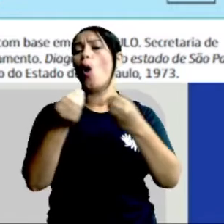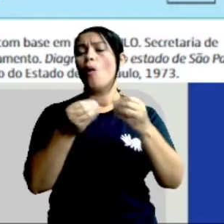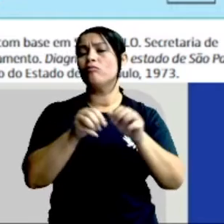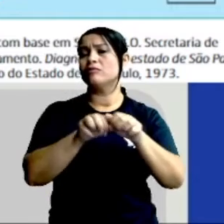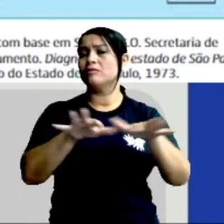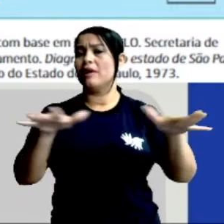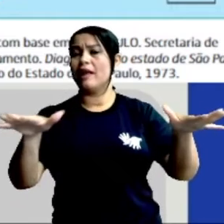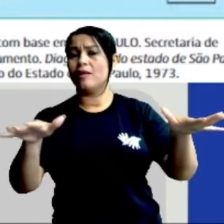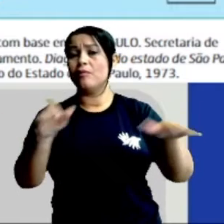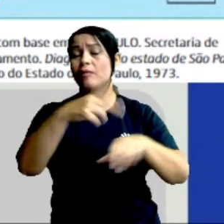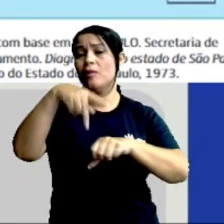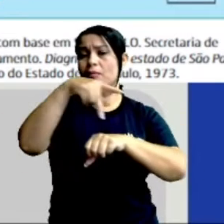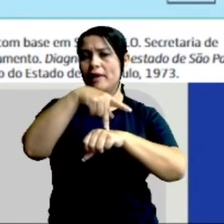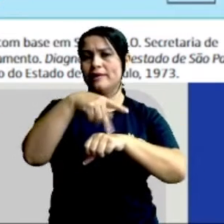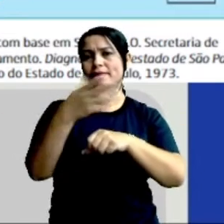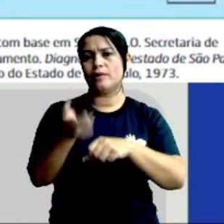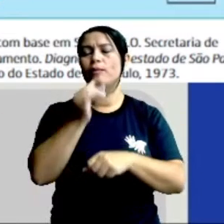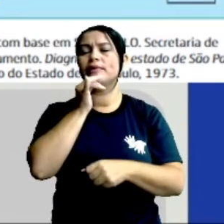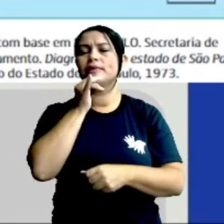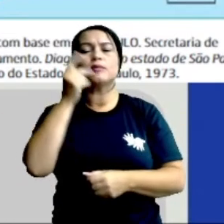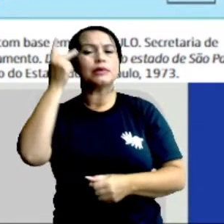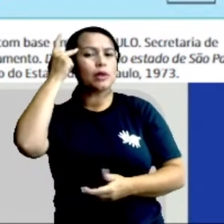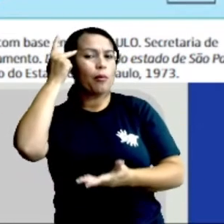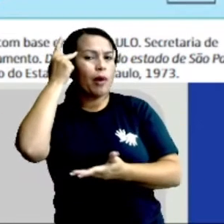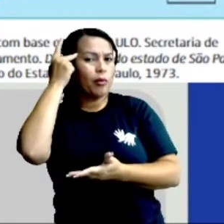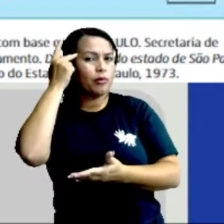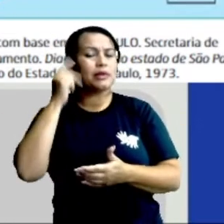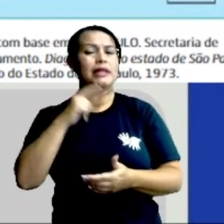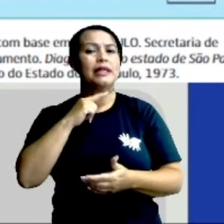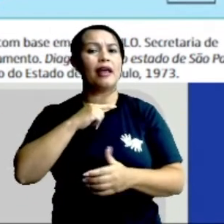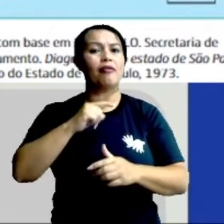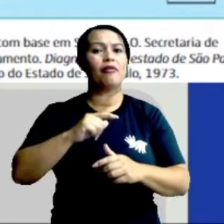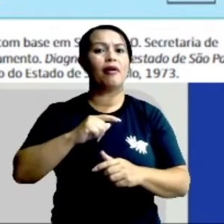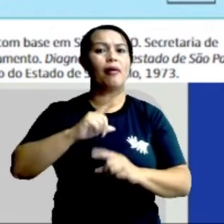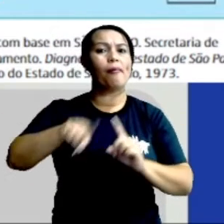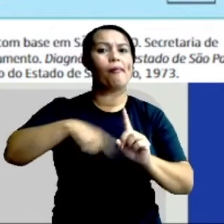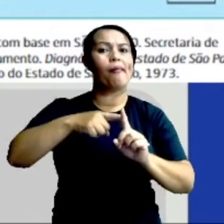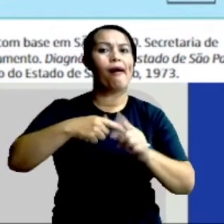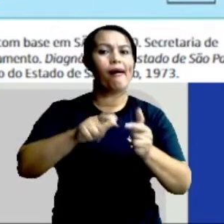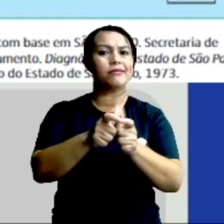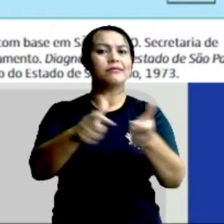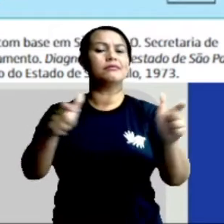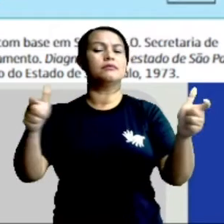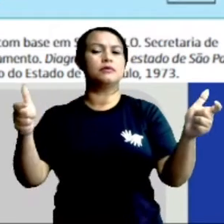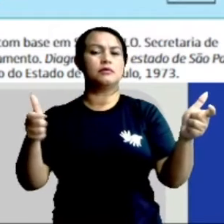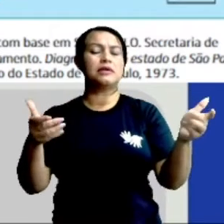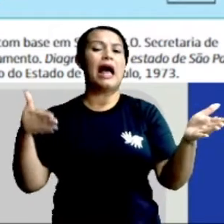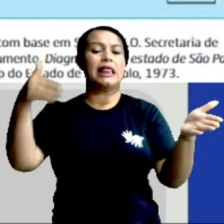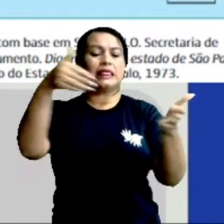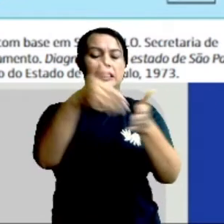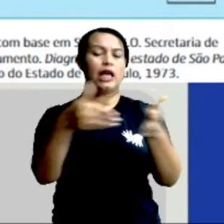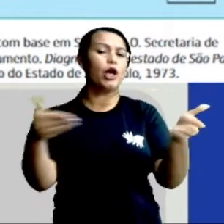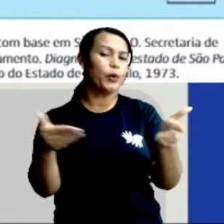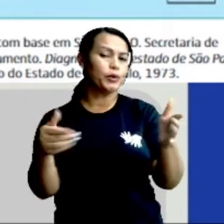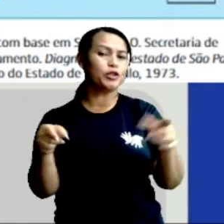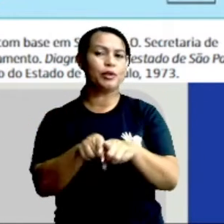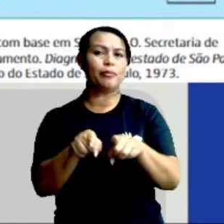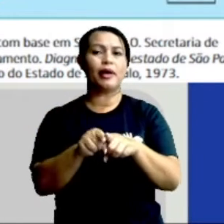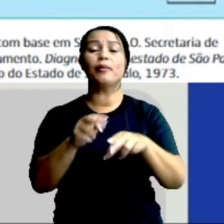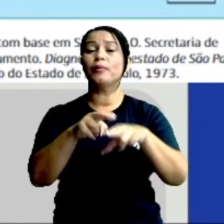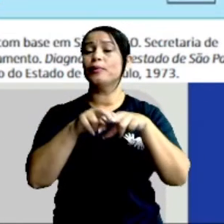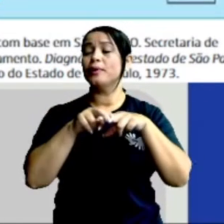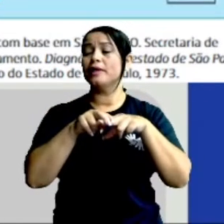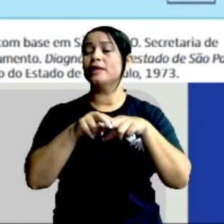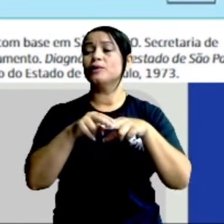exemplo o caso de São Paulo, já que o estado de São Paulo, né, foi aquele que mais se desenvolveu industrialmente e até hoje é assim, né, não é por acaso que é